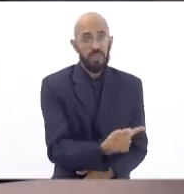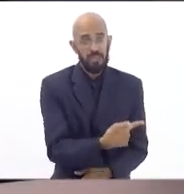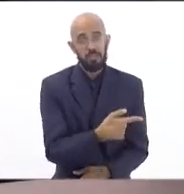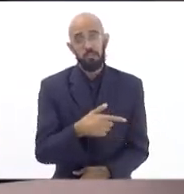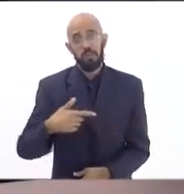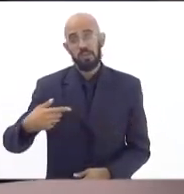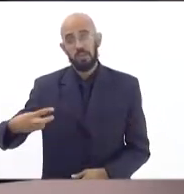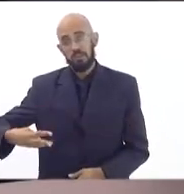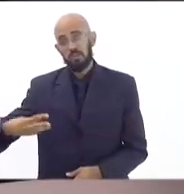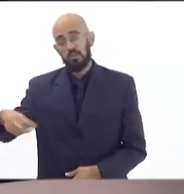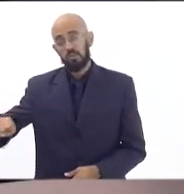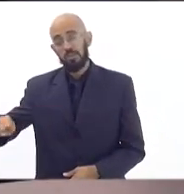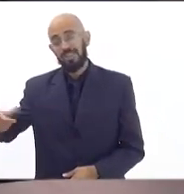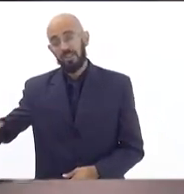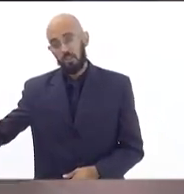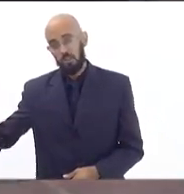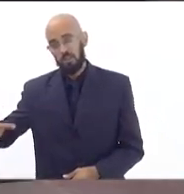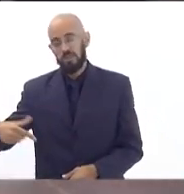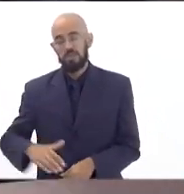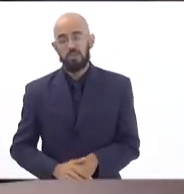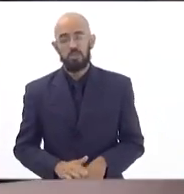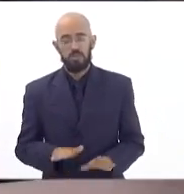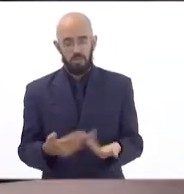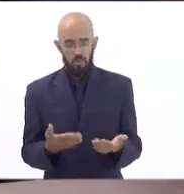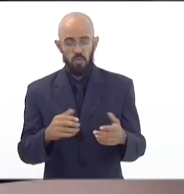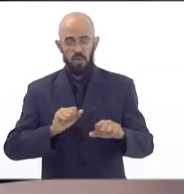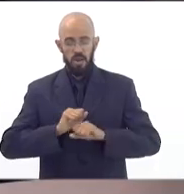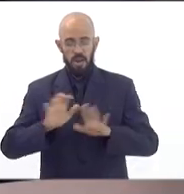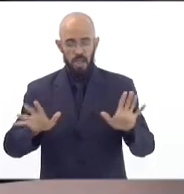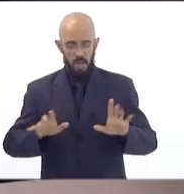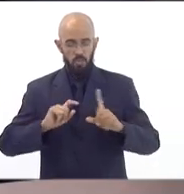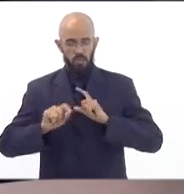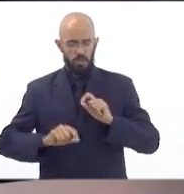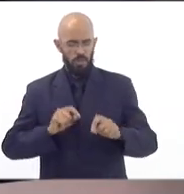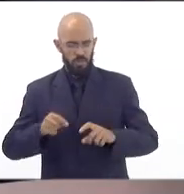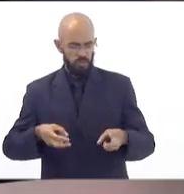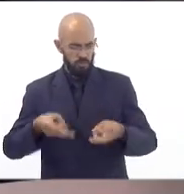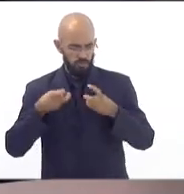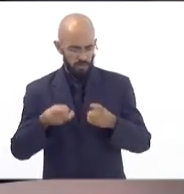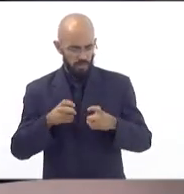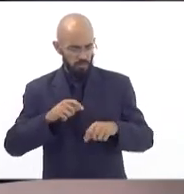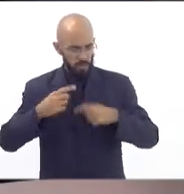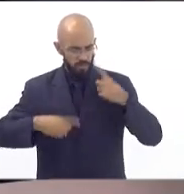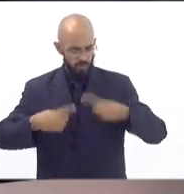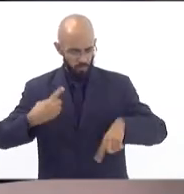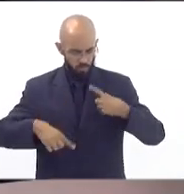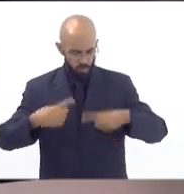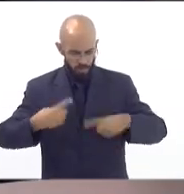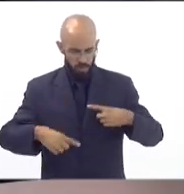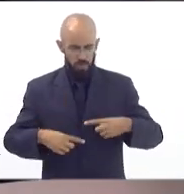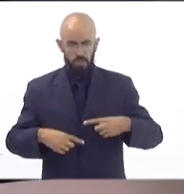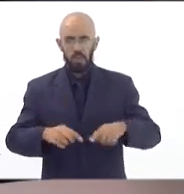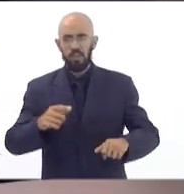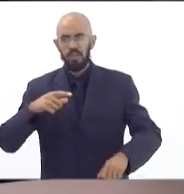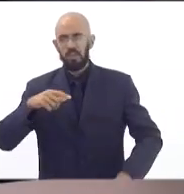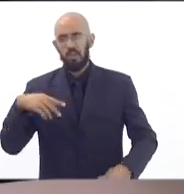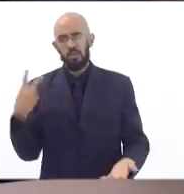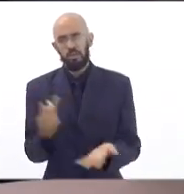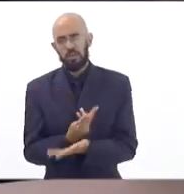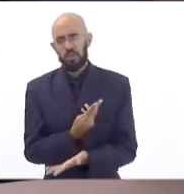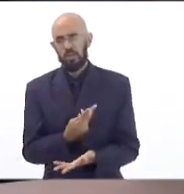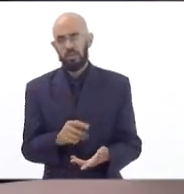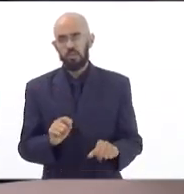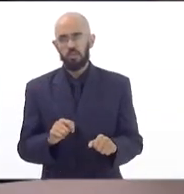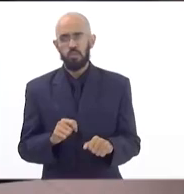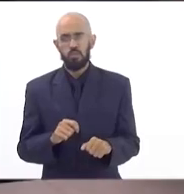registros e esse tipo de evento Então é claramente a gente vê que essa política esse alinhamento tem né tá acontecendo